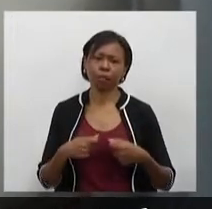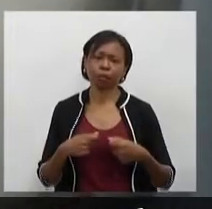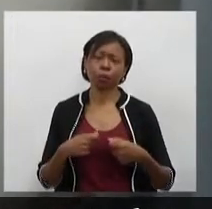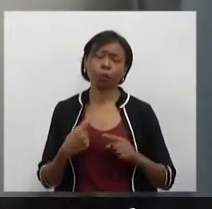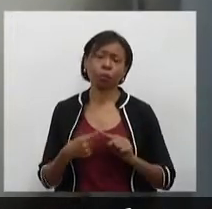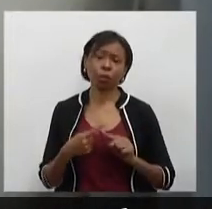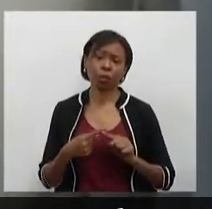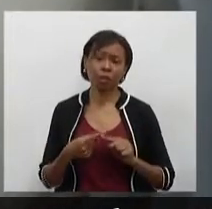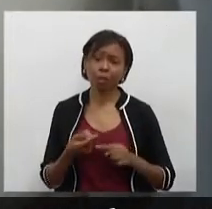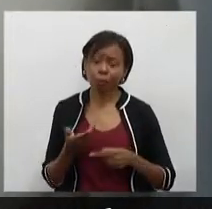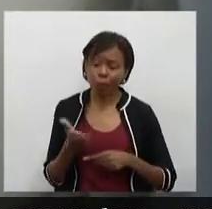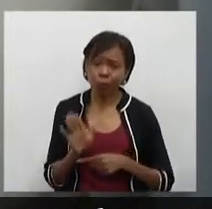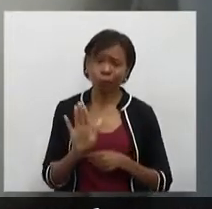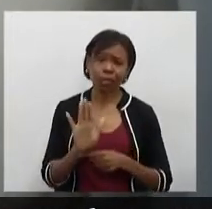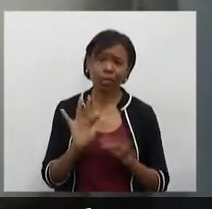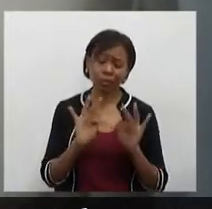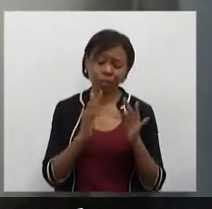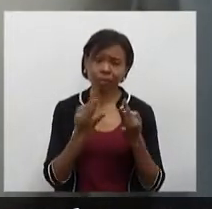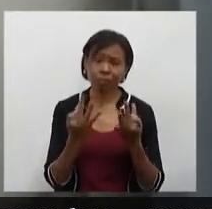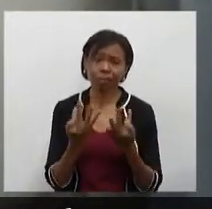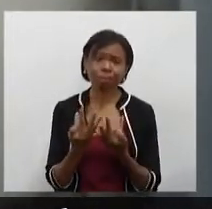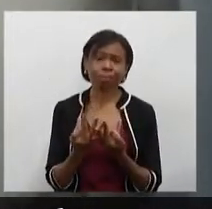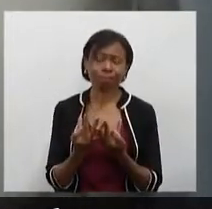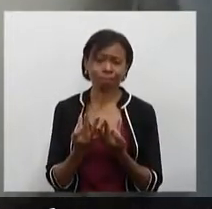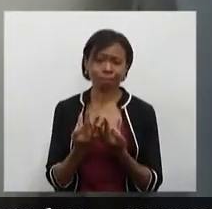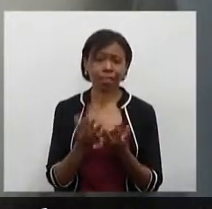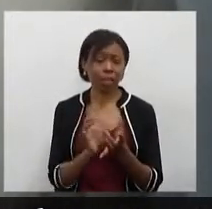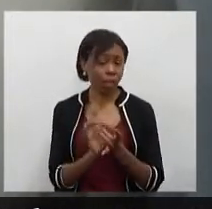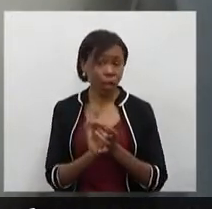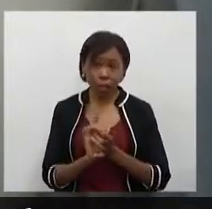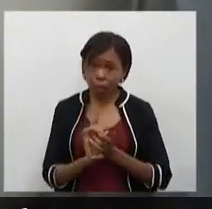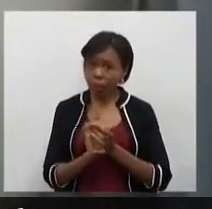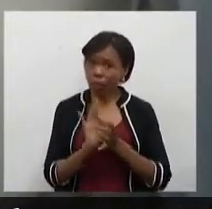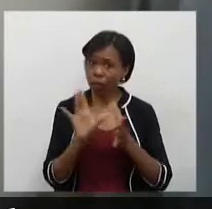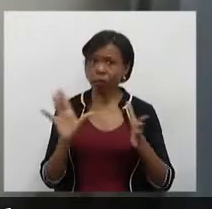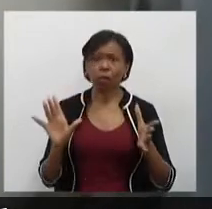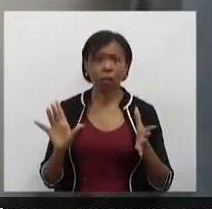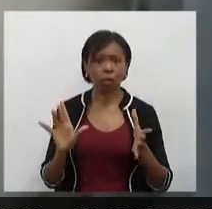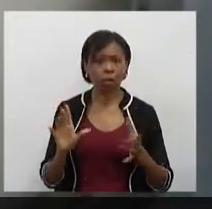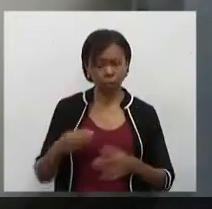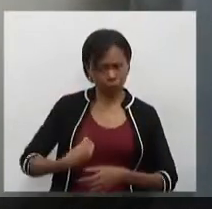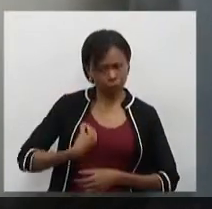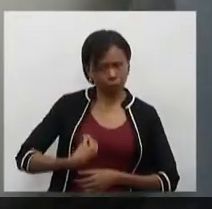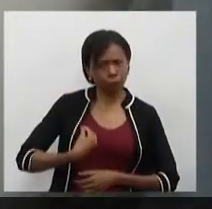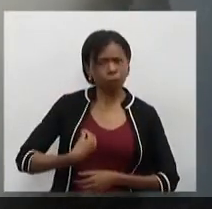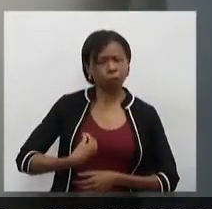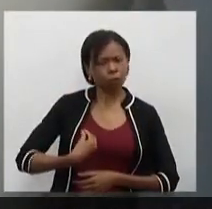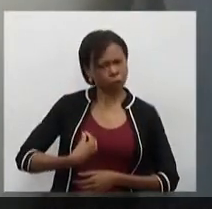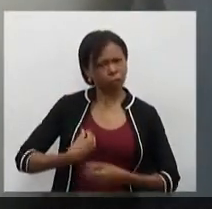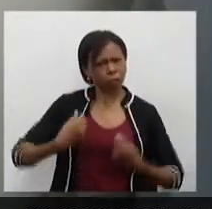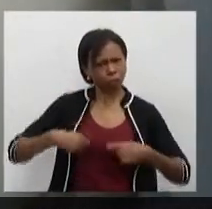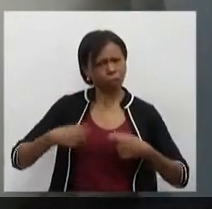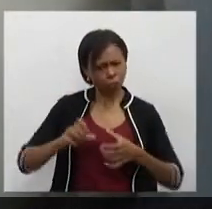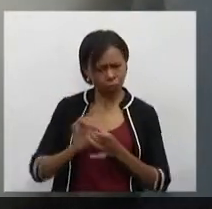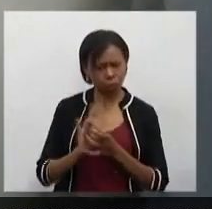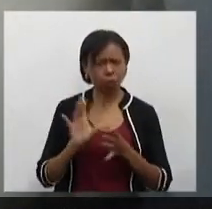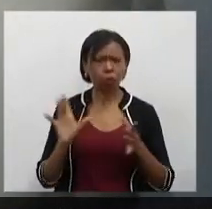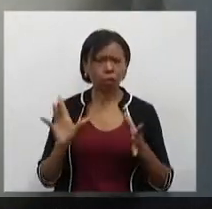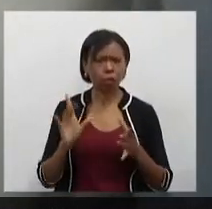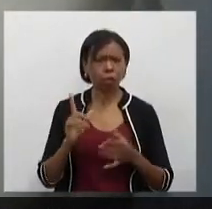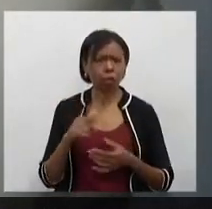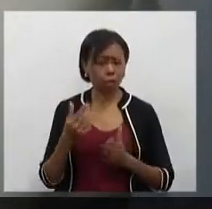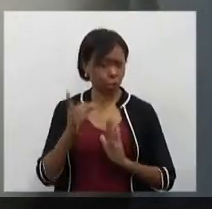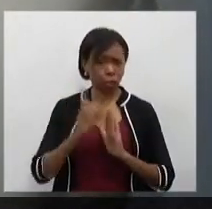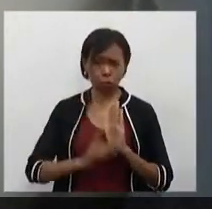com a dignidade dessas famílias, né, e com a liberdade de ser e de viver, né, que todos nós temos e que já